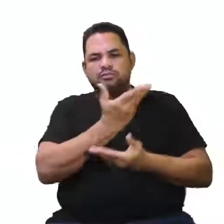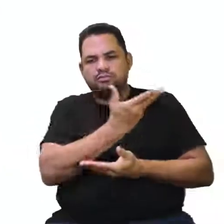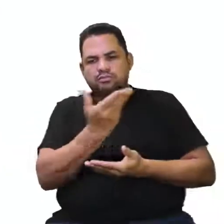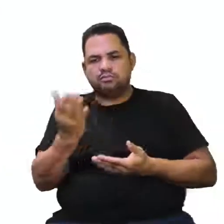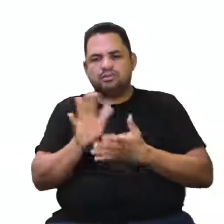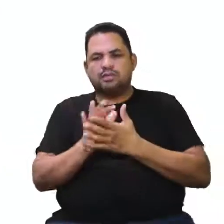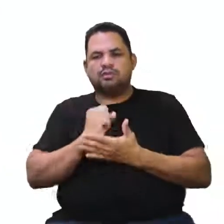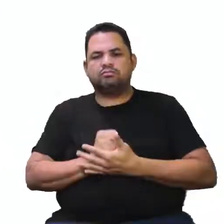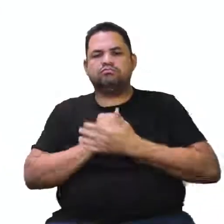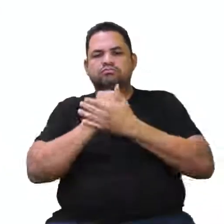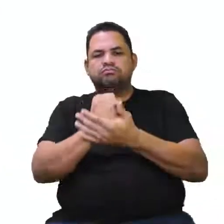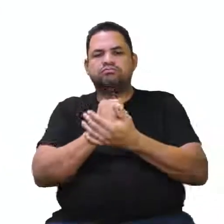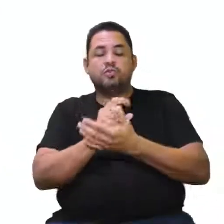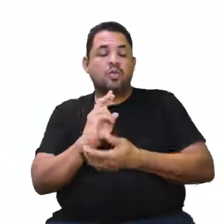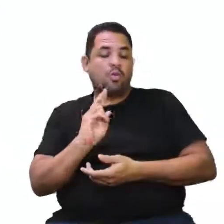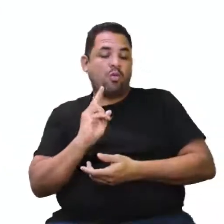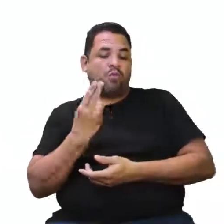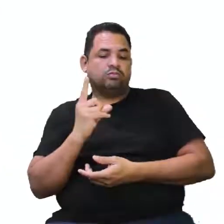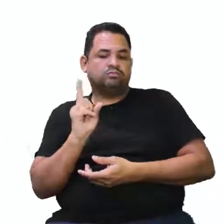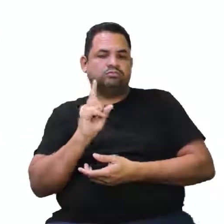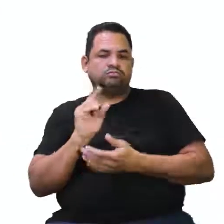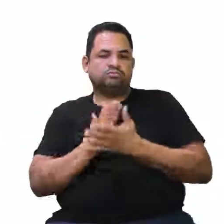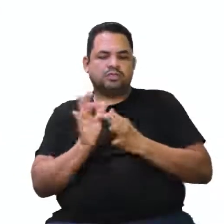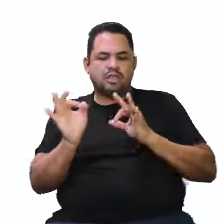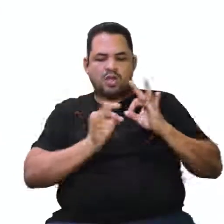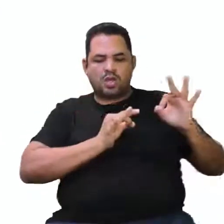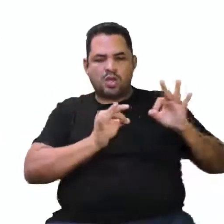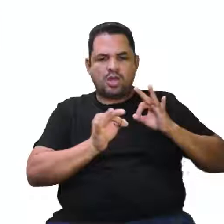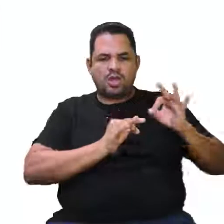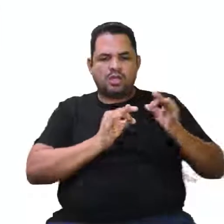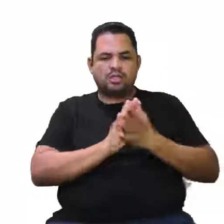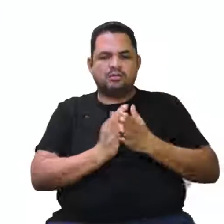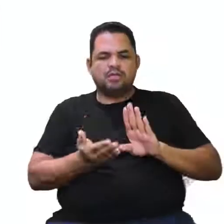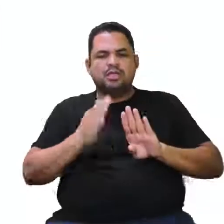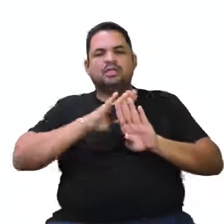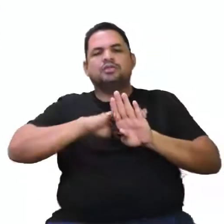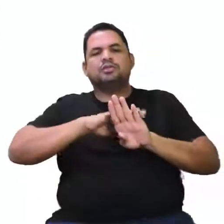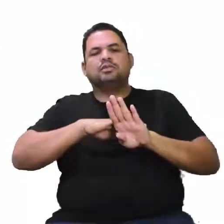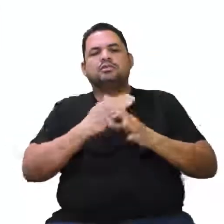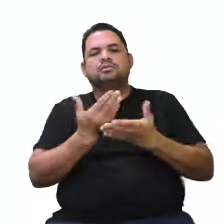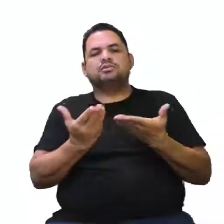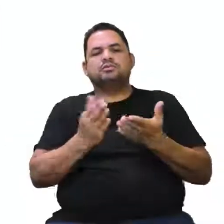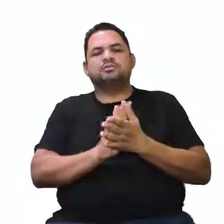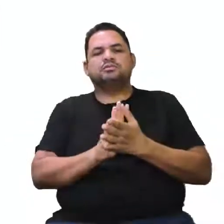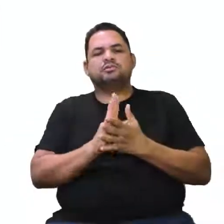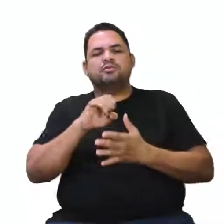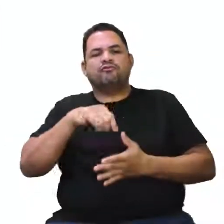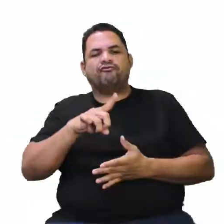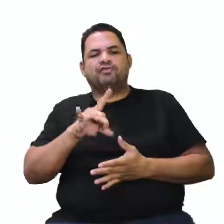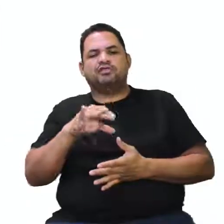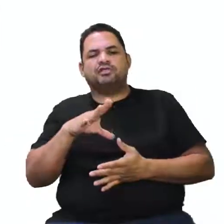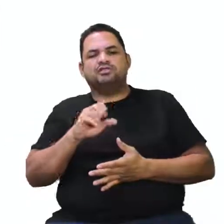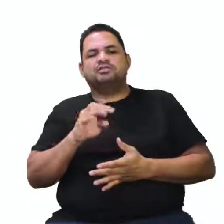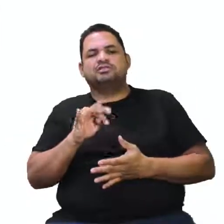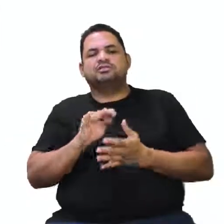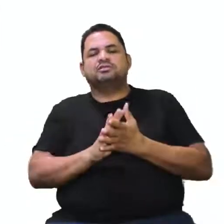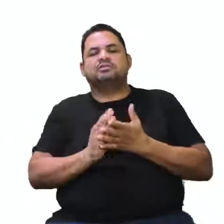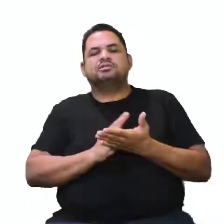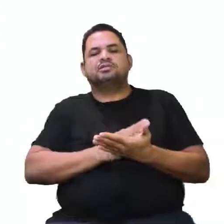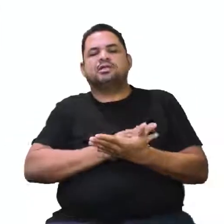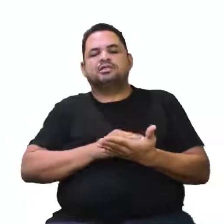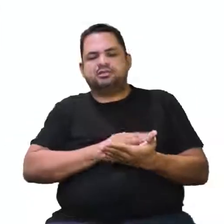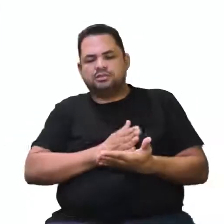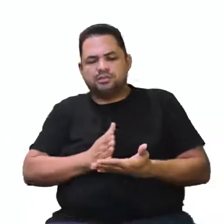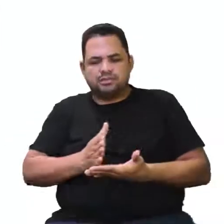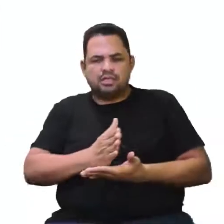vão auxiliar aí ou não nessa construção aí que é subjetiva, que ela é multifacetada, ou seja, ela perpassa